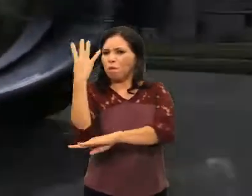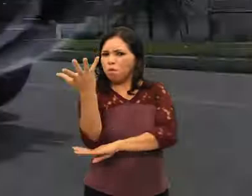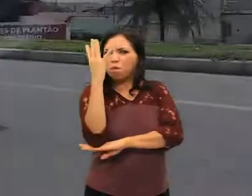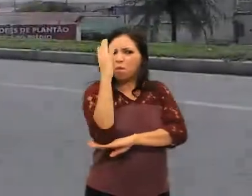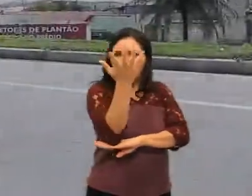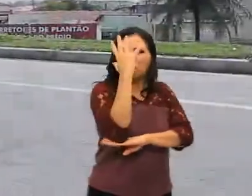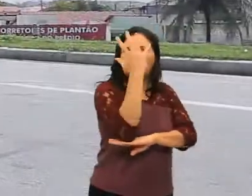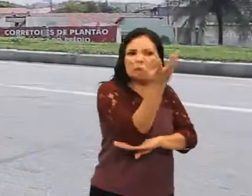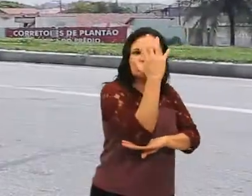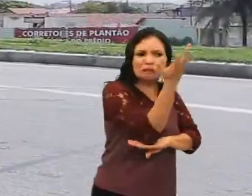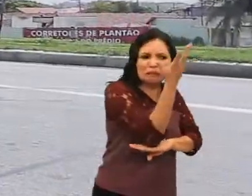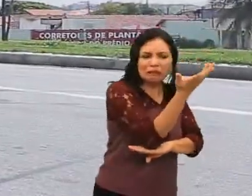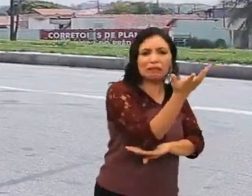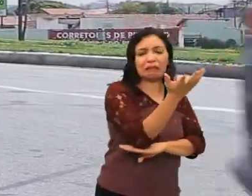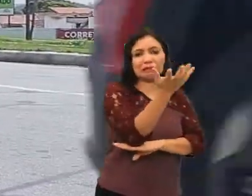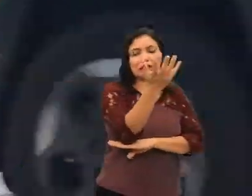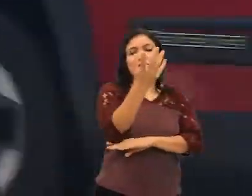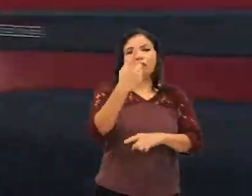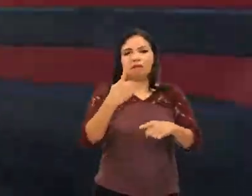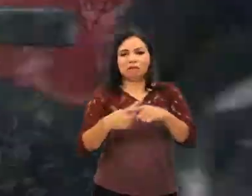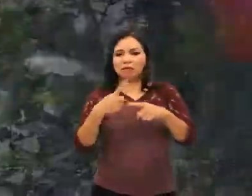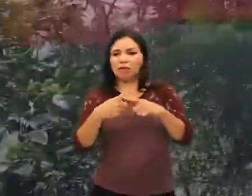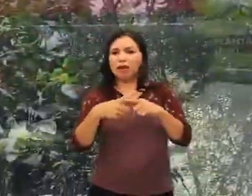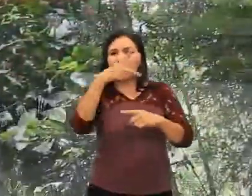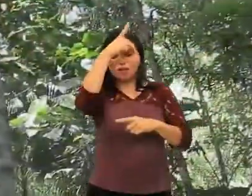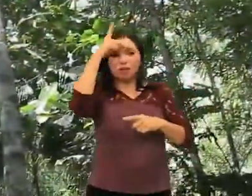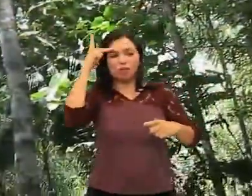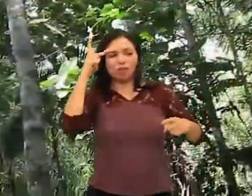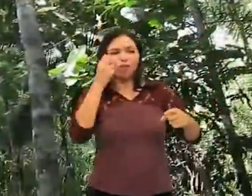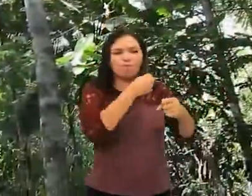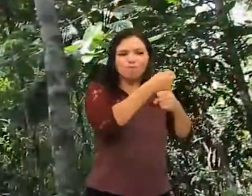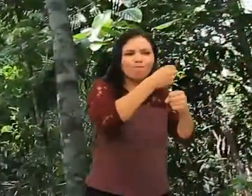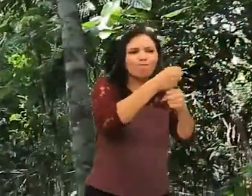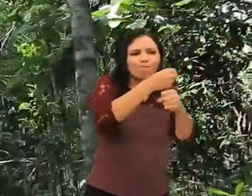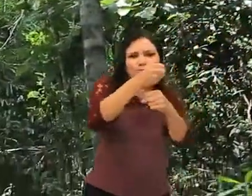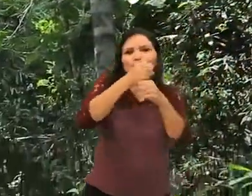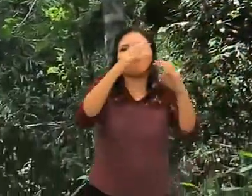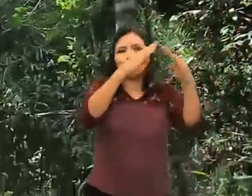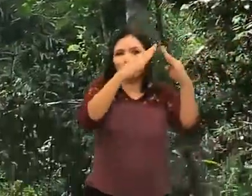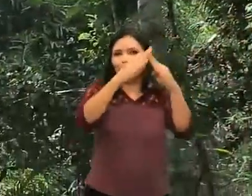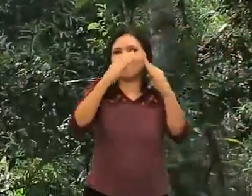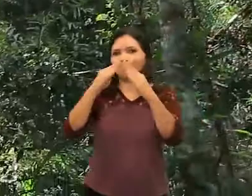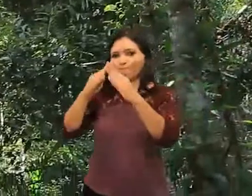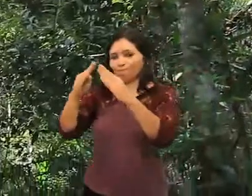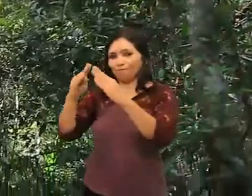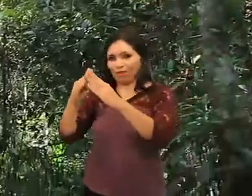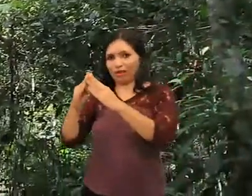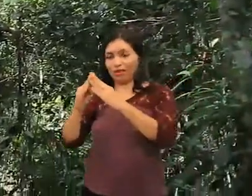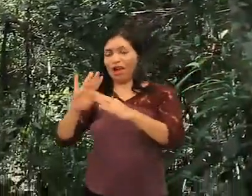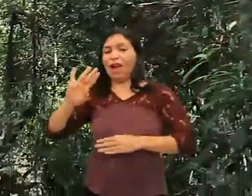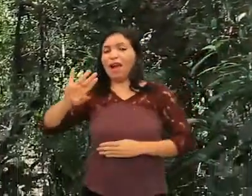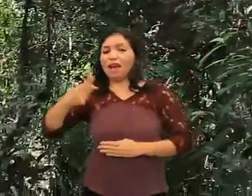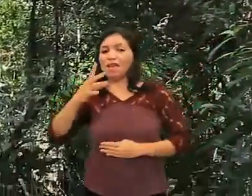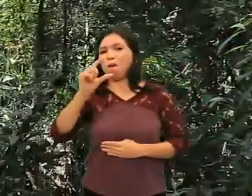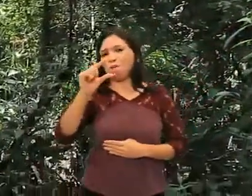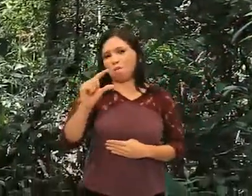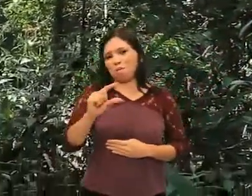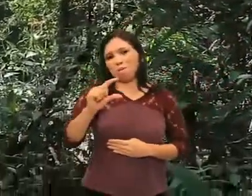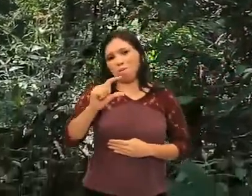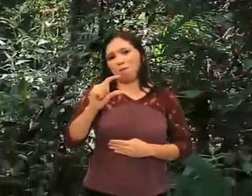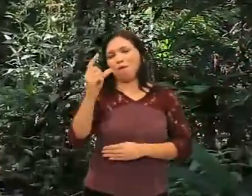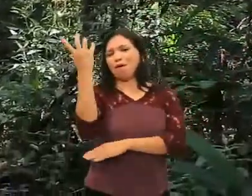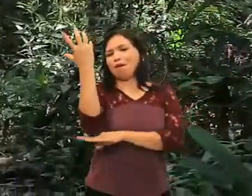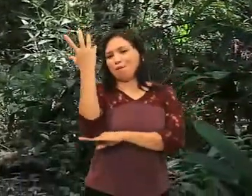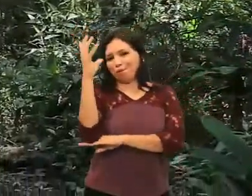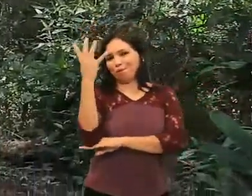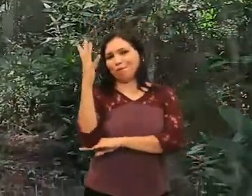devastação desenfreada da Mata Atlântica com a urbanização, as unidades de conservação que ainda existem são de grande importância, pois